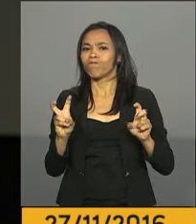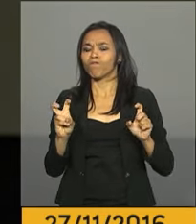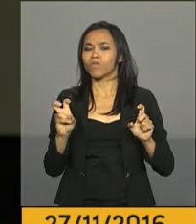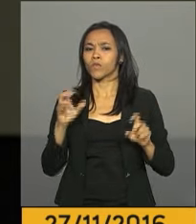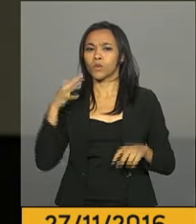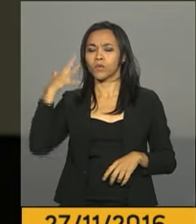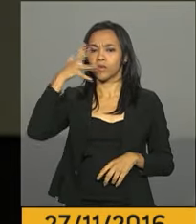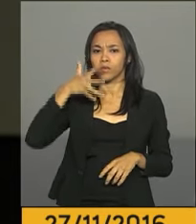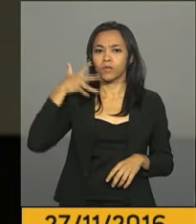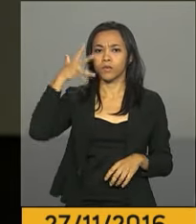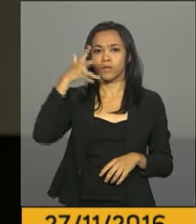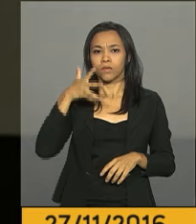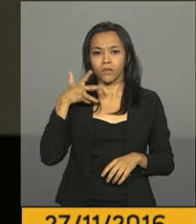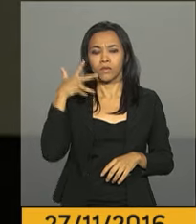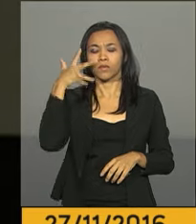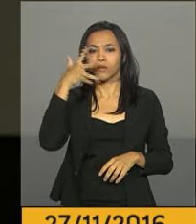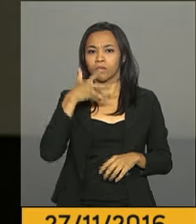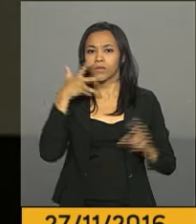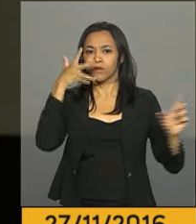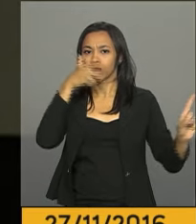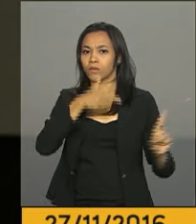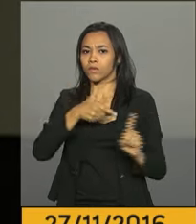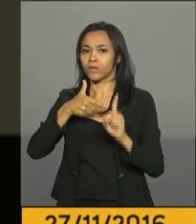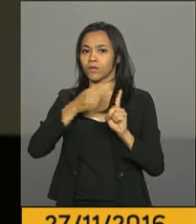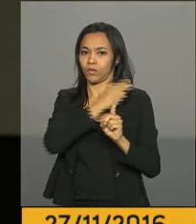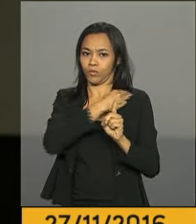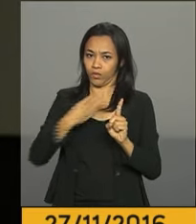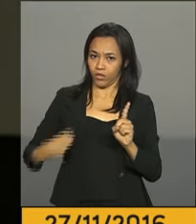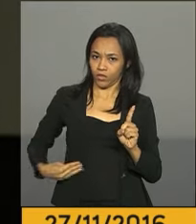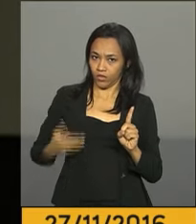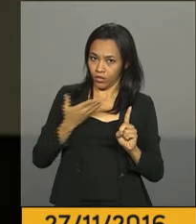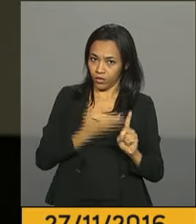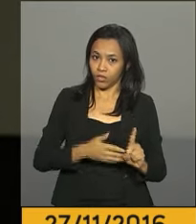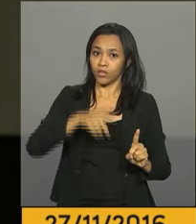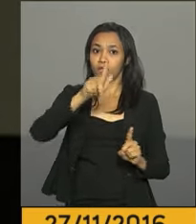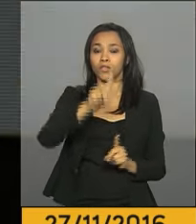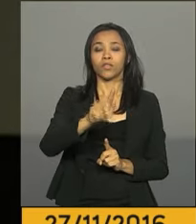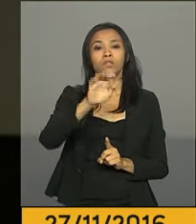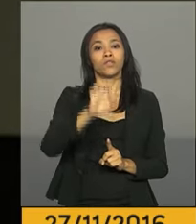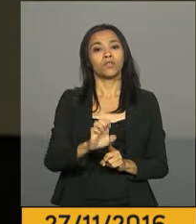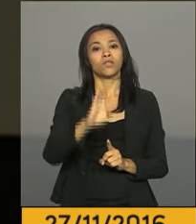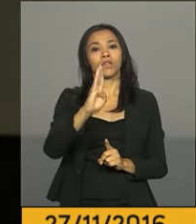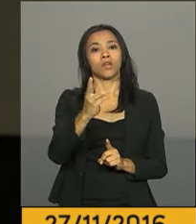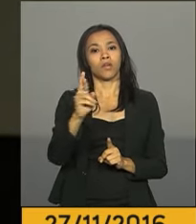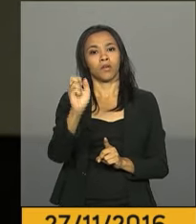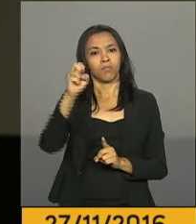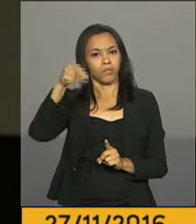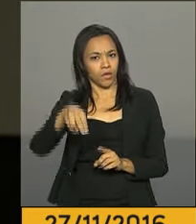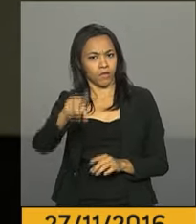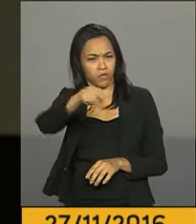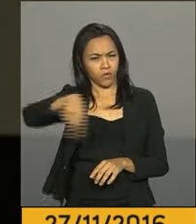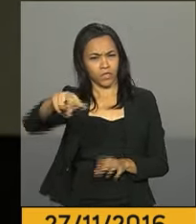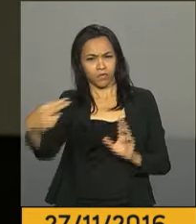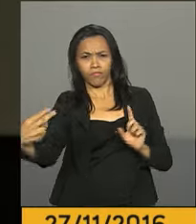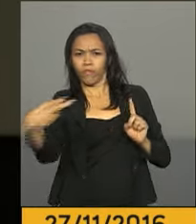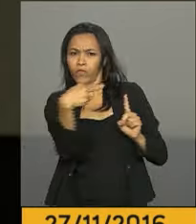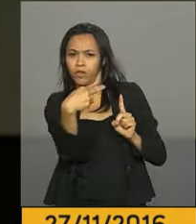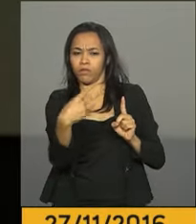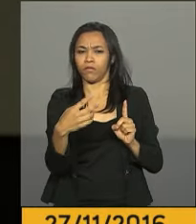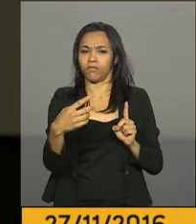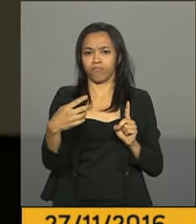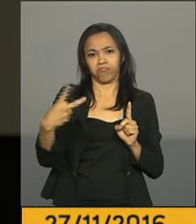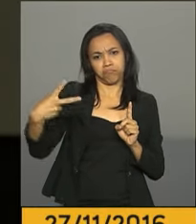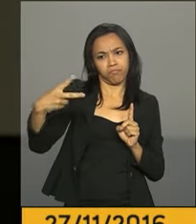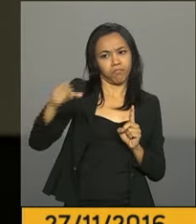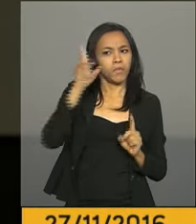discurso do ministro Gebran Bassil. Acho que os senhores e as senhoras perceberam, deputado